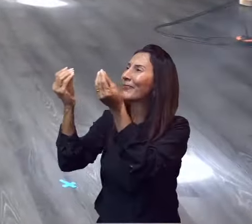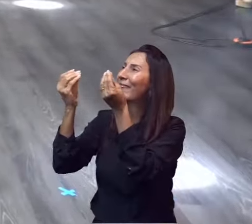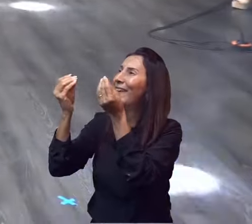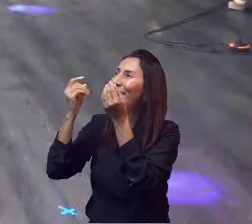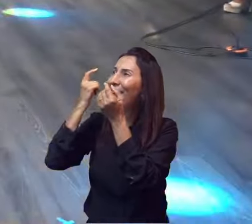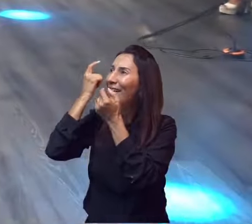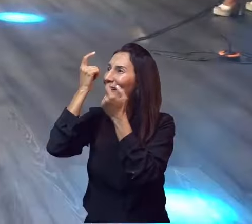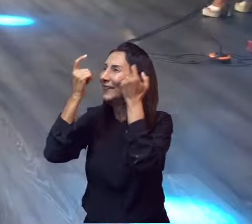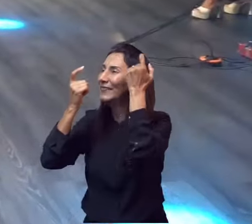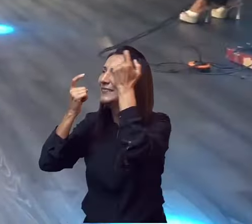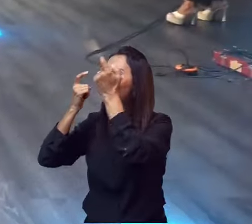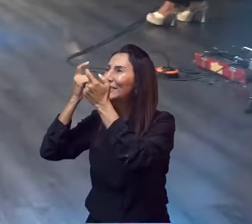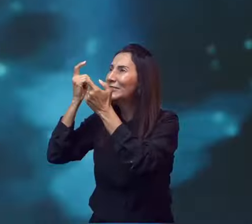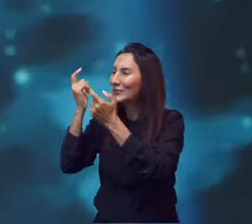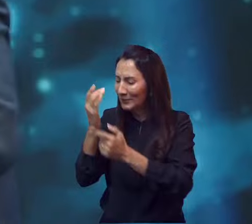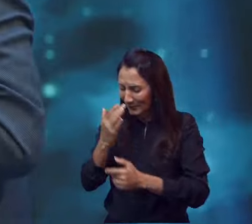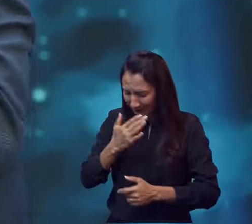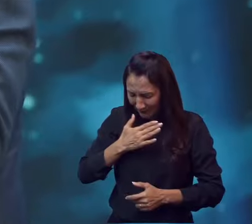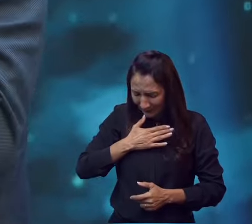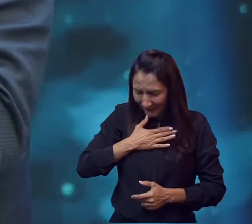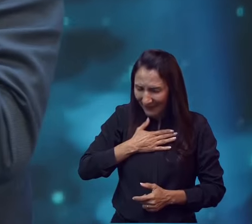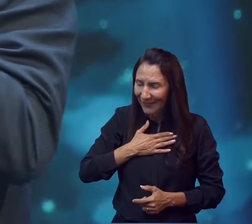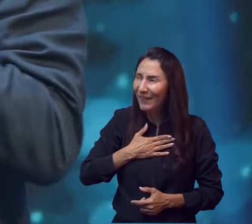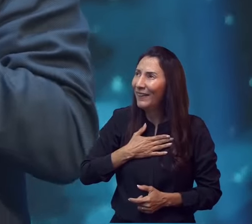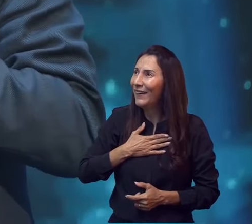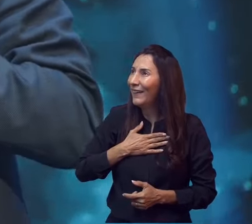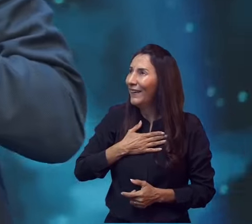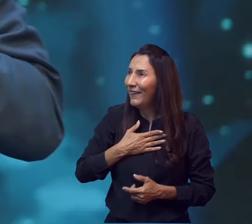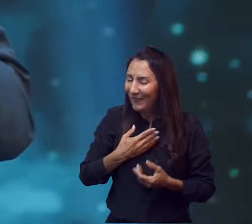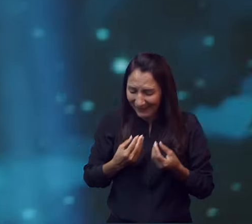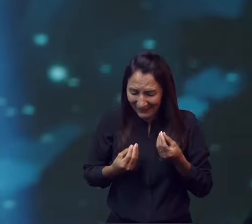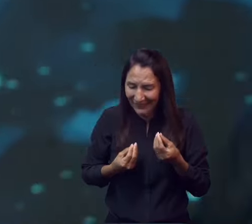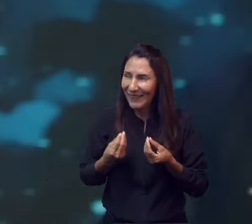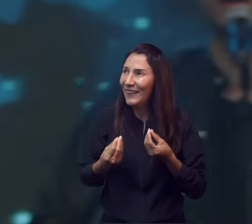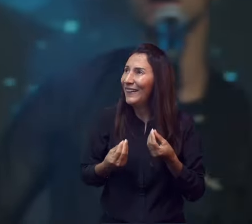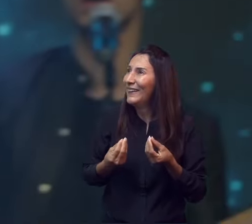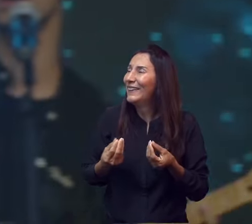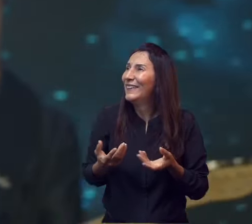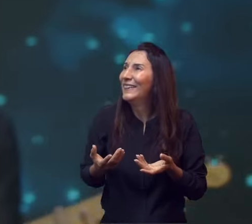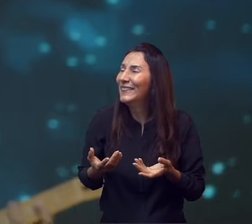te importas comigo também